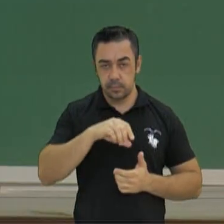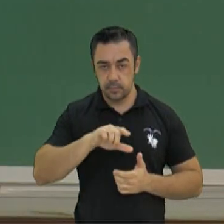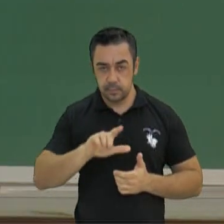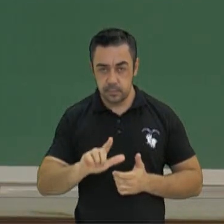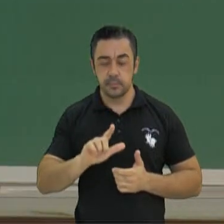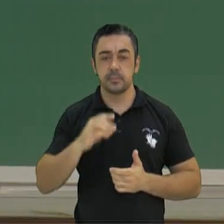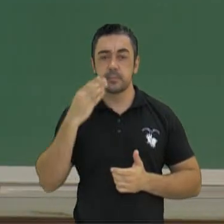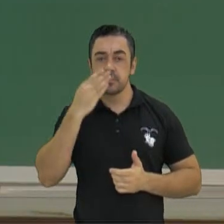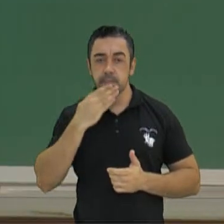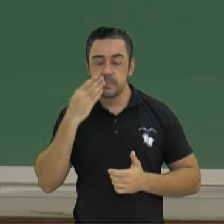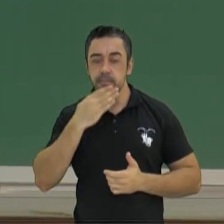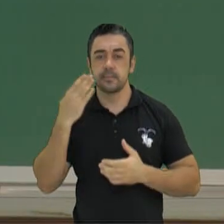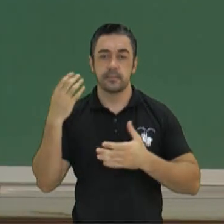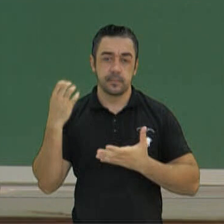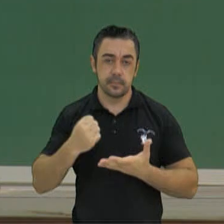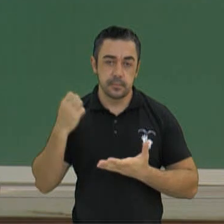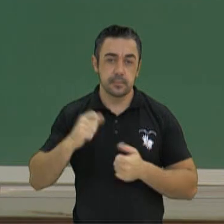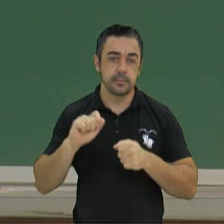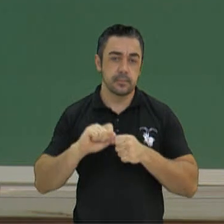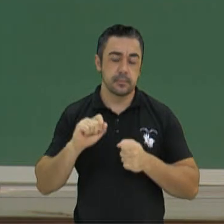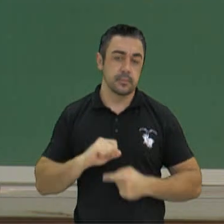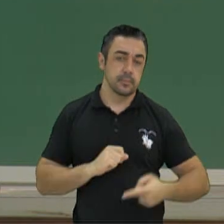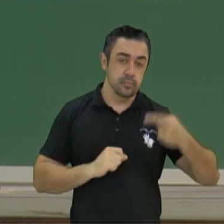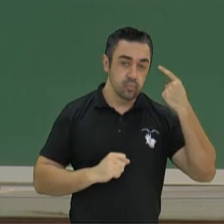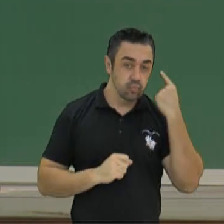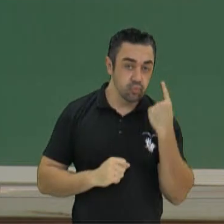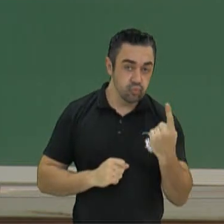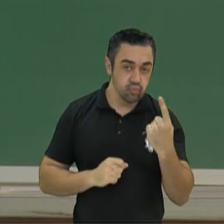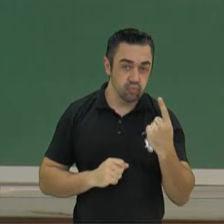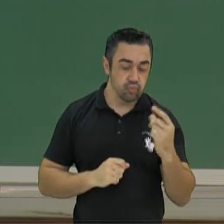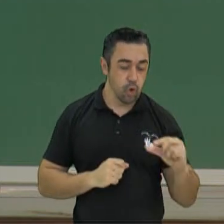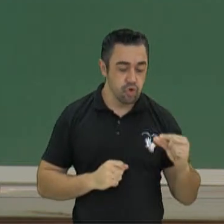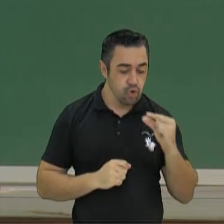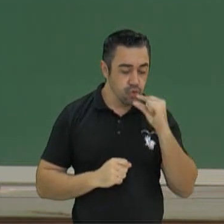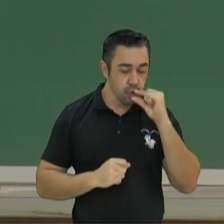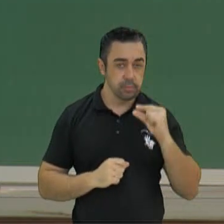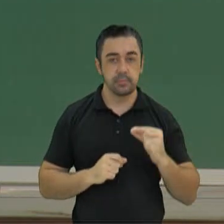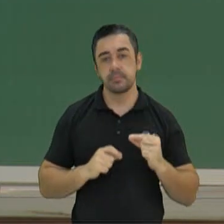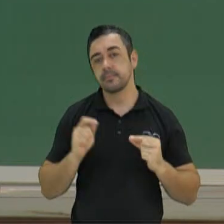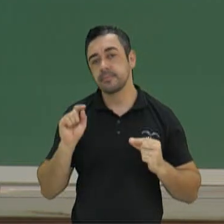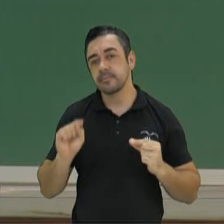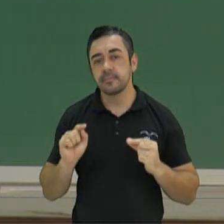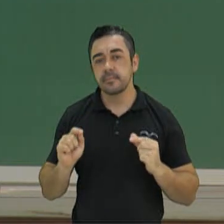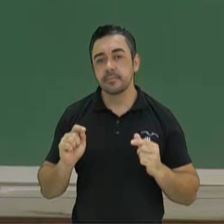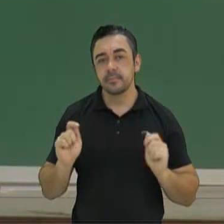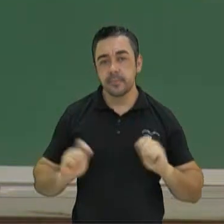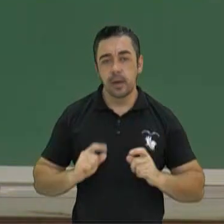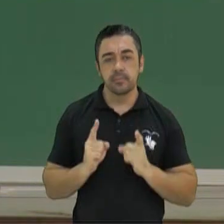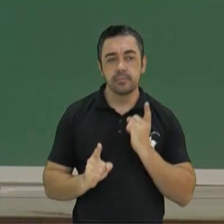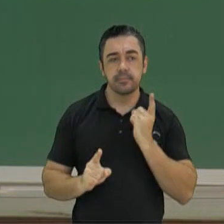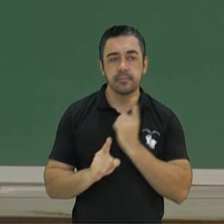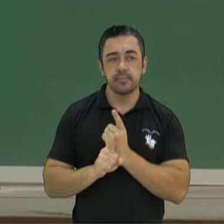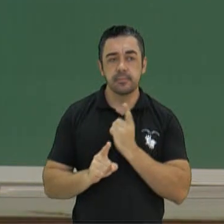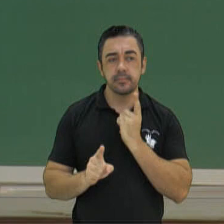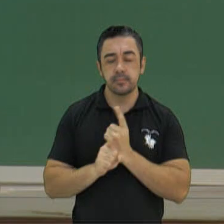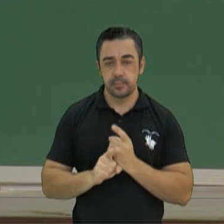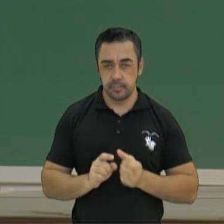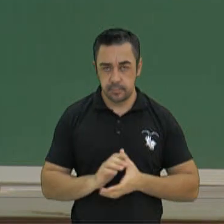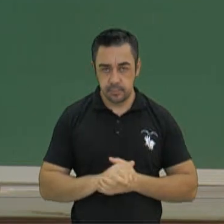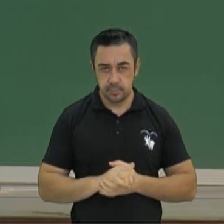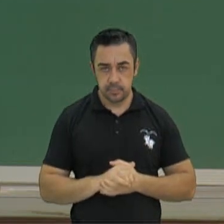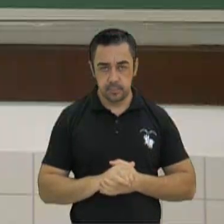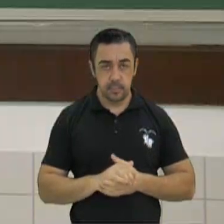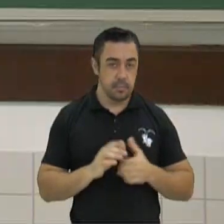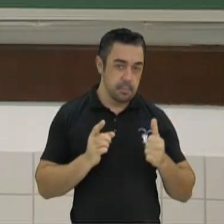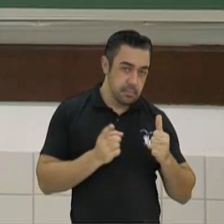doce de leite para produzir um tablet com a medida dada. Então, nós encontramos aqui, né, pessoal? O que nós